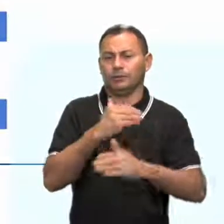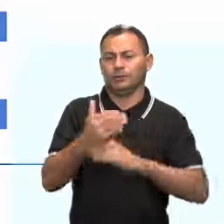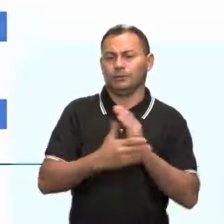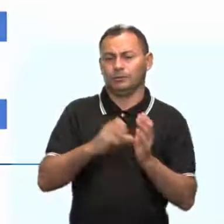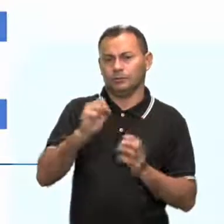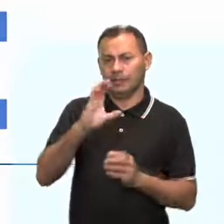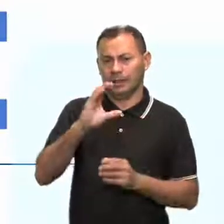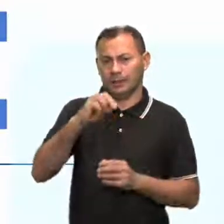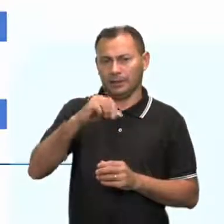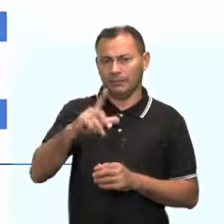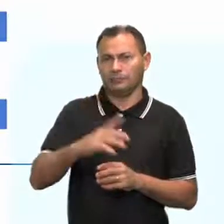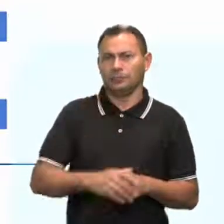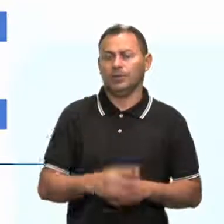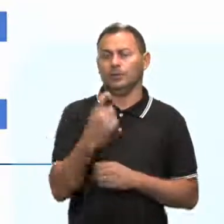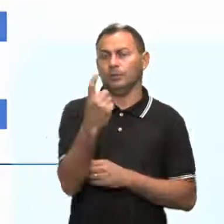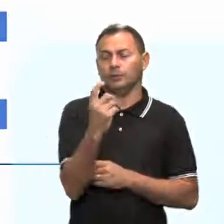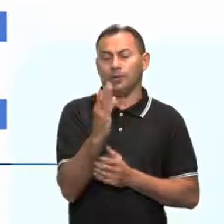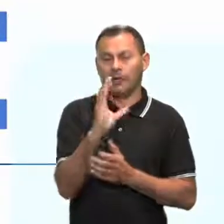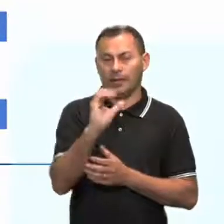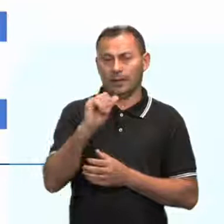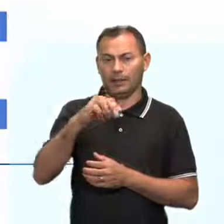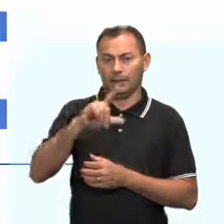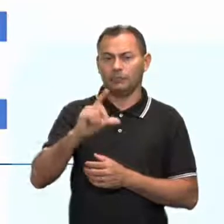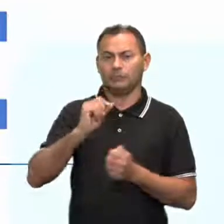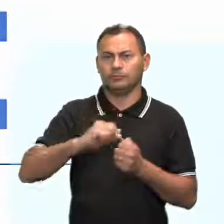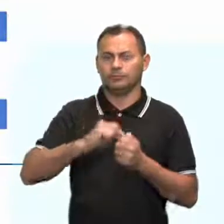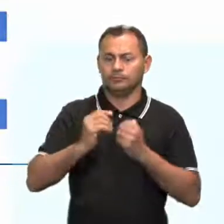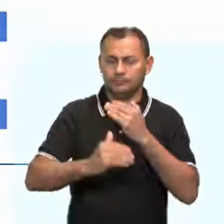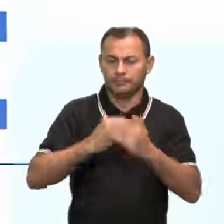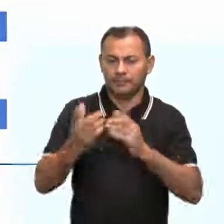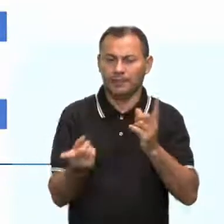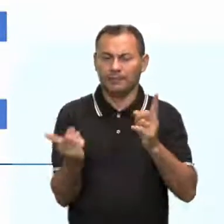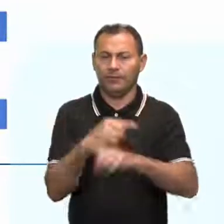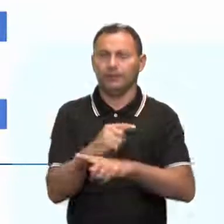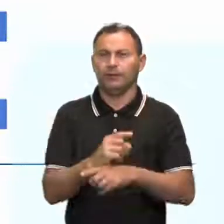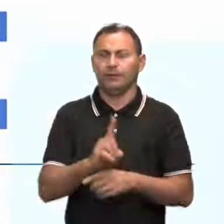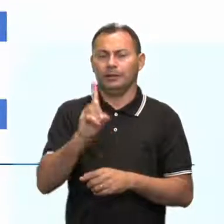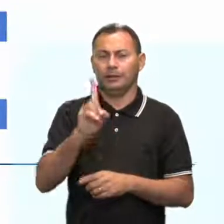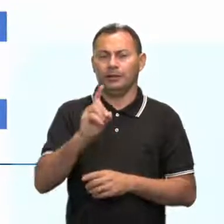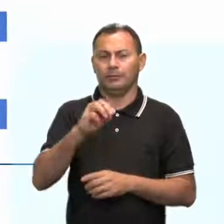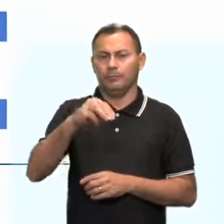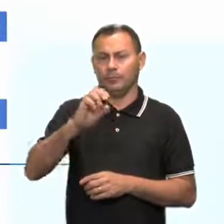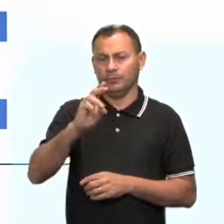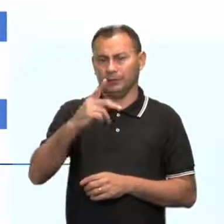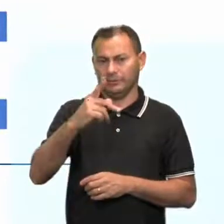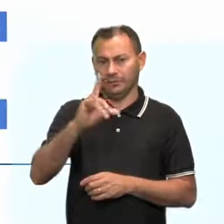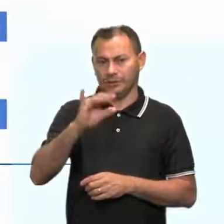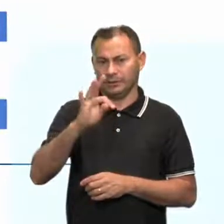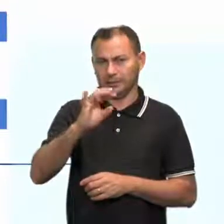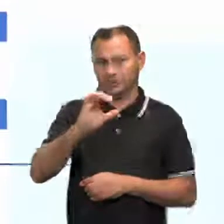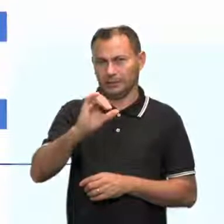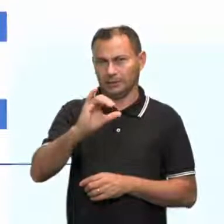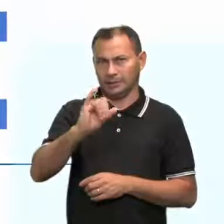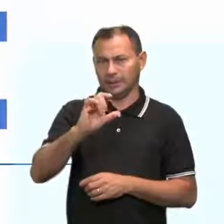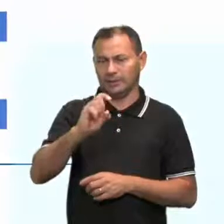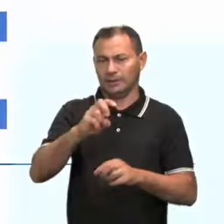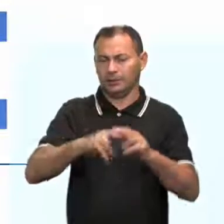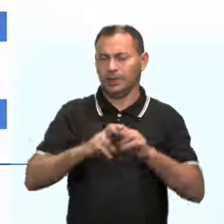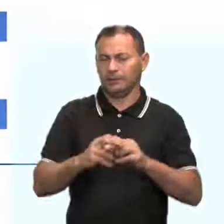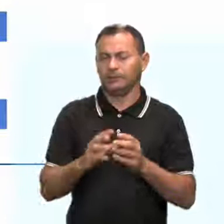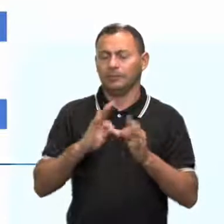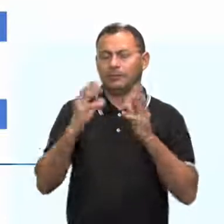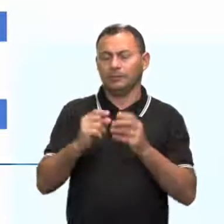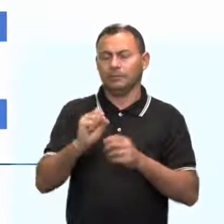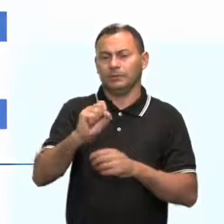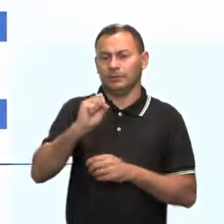subcanais multiplexados em um só canal e vai fazer o processo inverso, que é o demultiplexador. Então ele vai demultiplexar